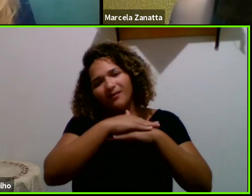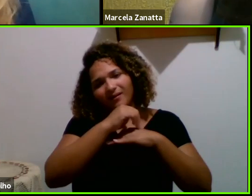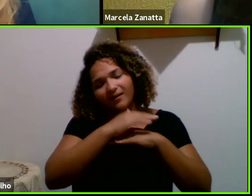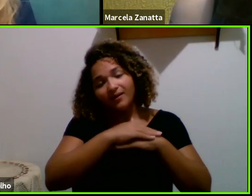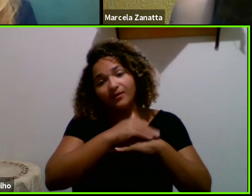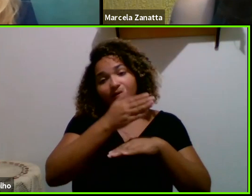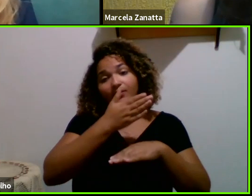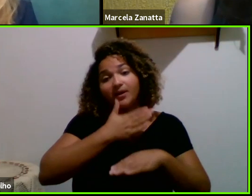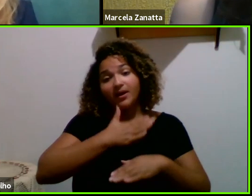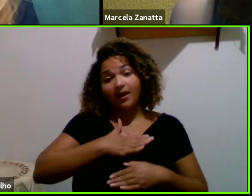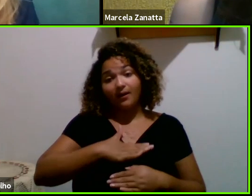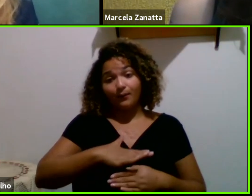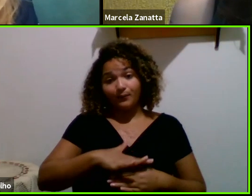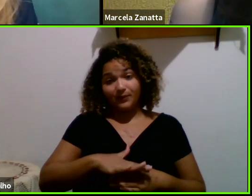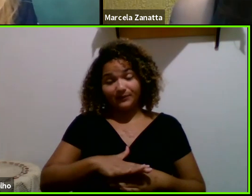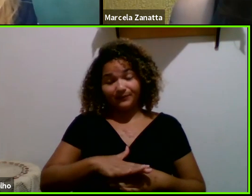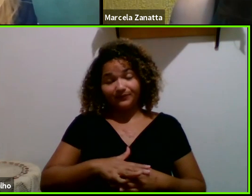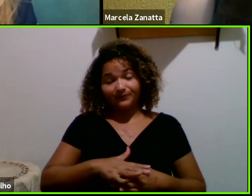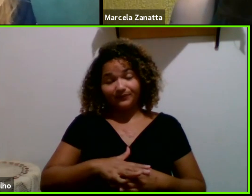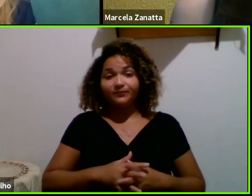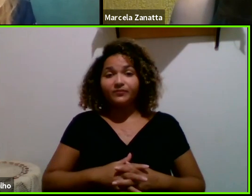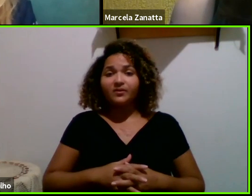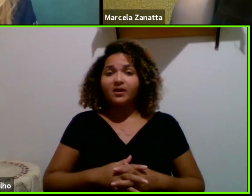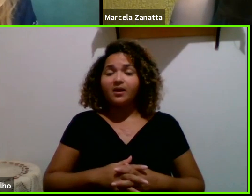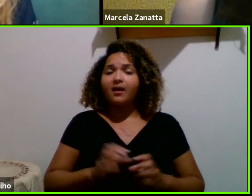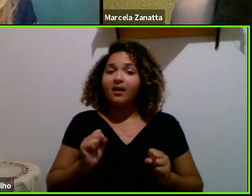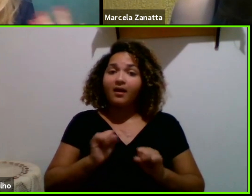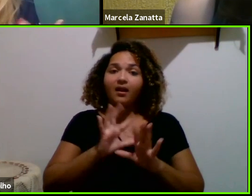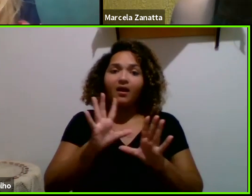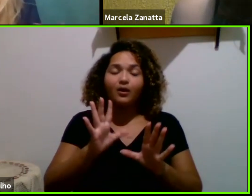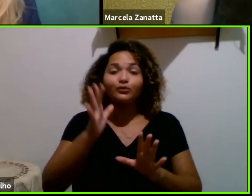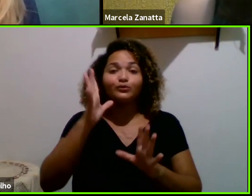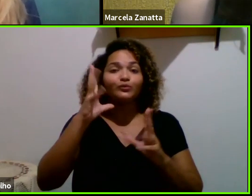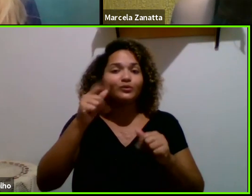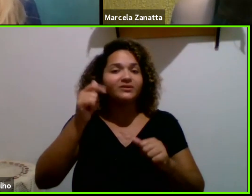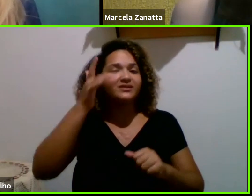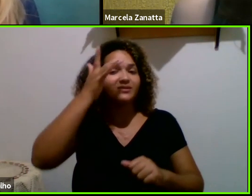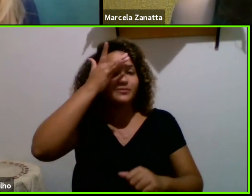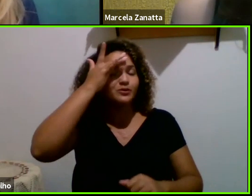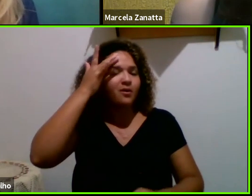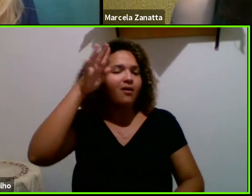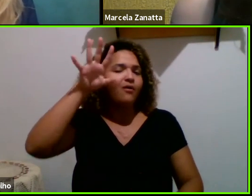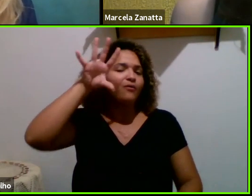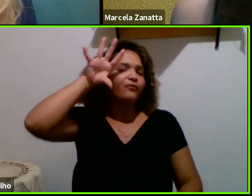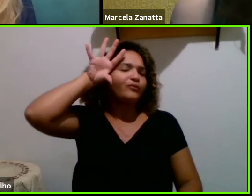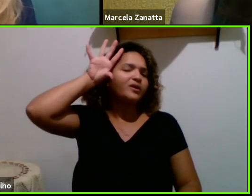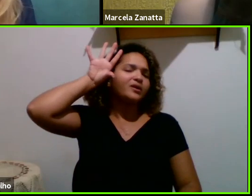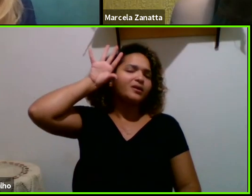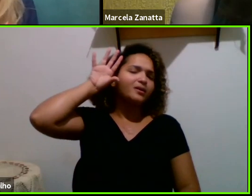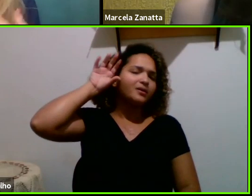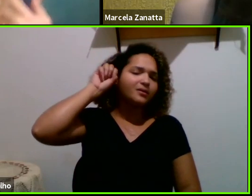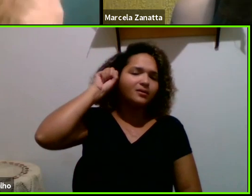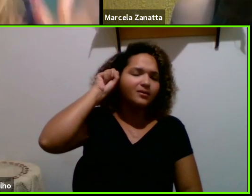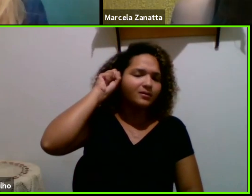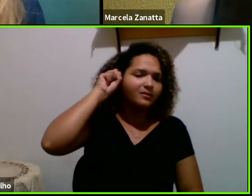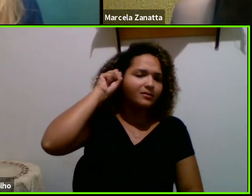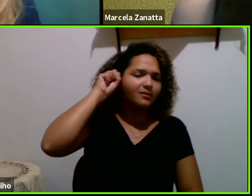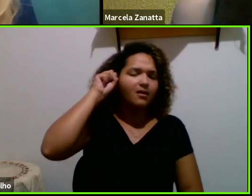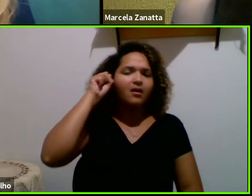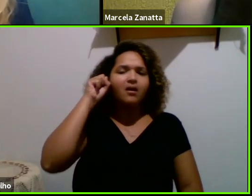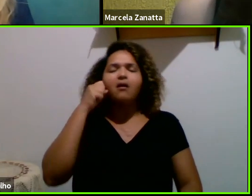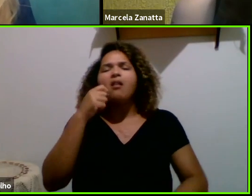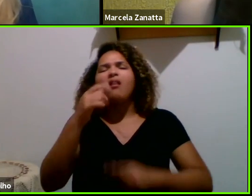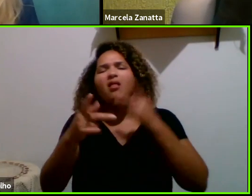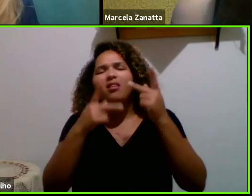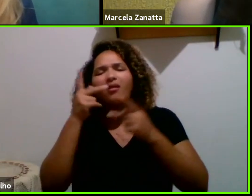pela equipe, houve uma escuta ativa. Ela pede por um parto menos intervencionista, ela pede